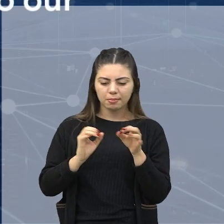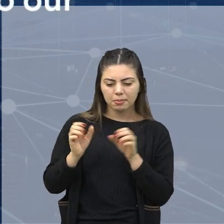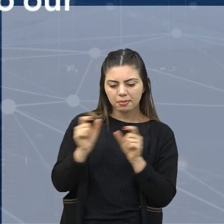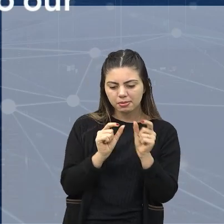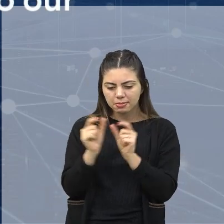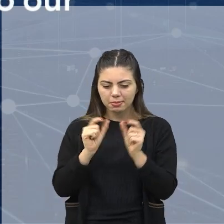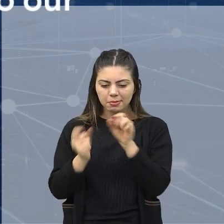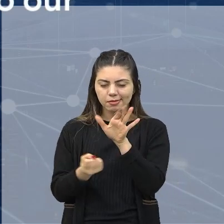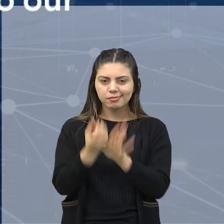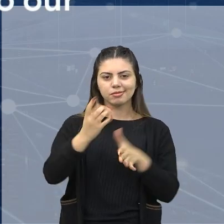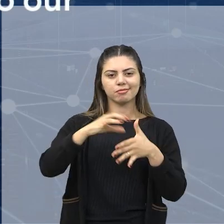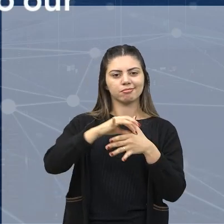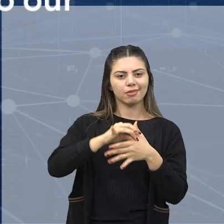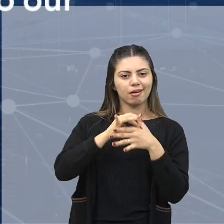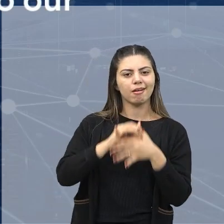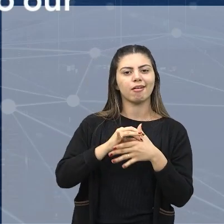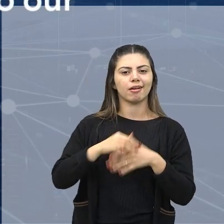baseadas